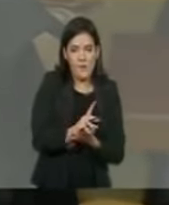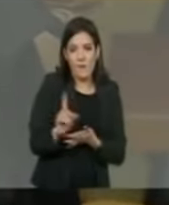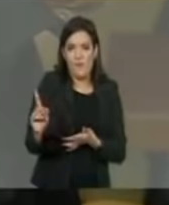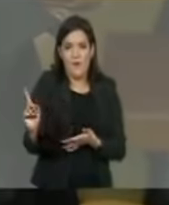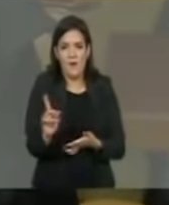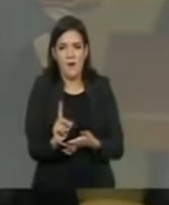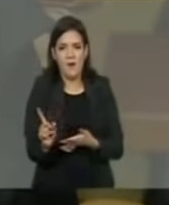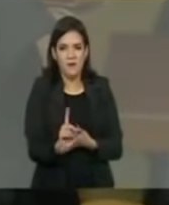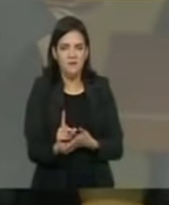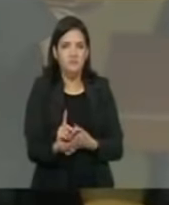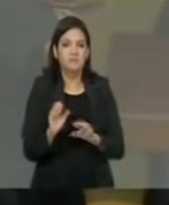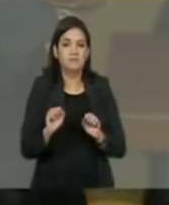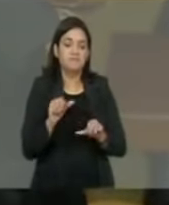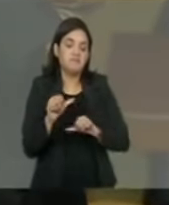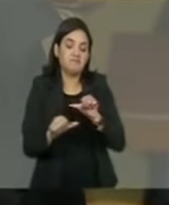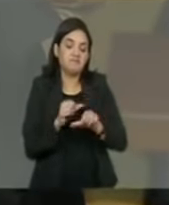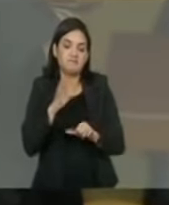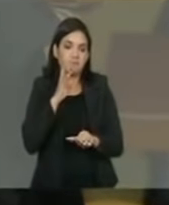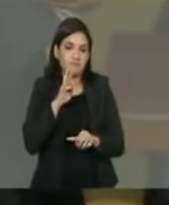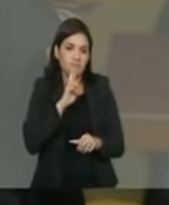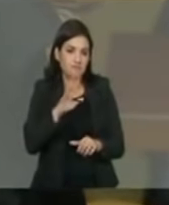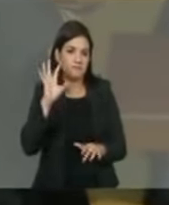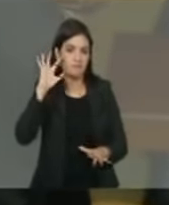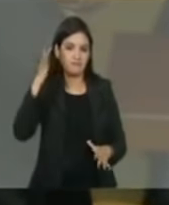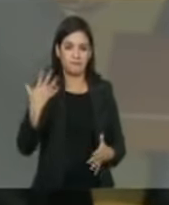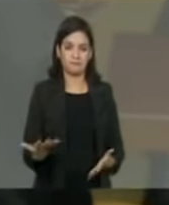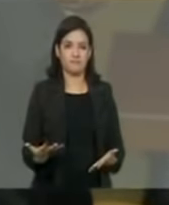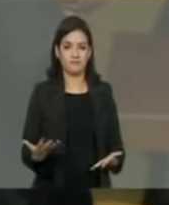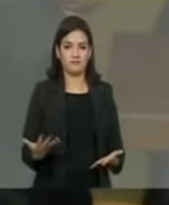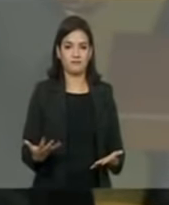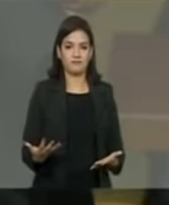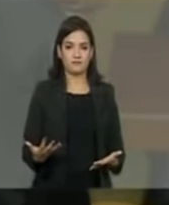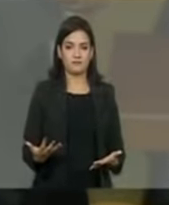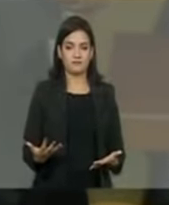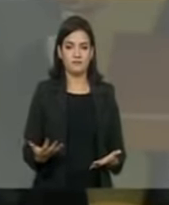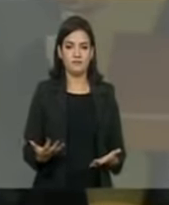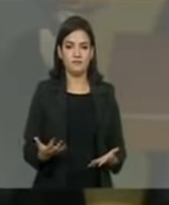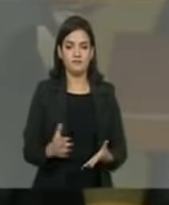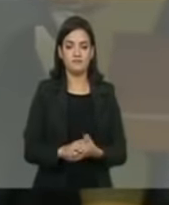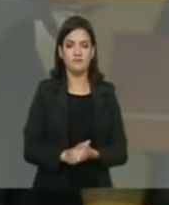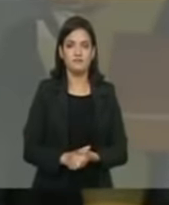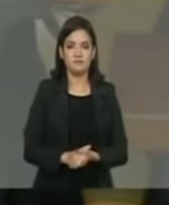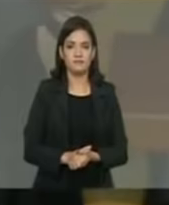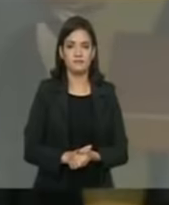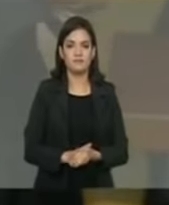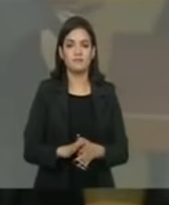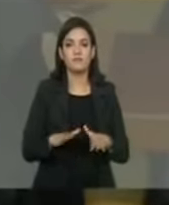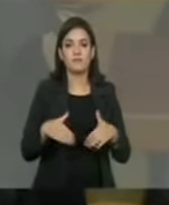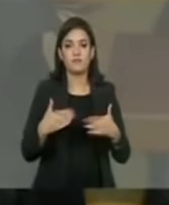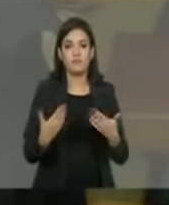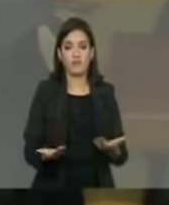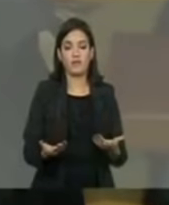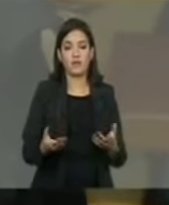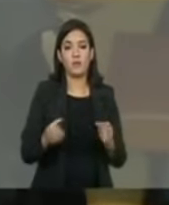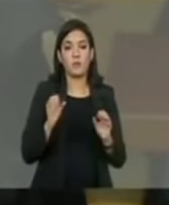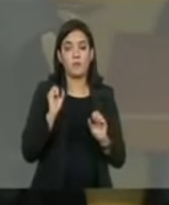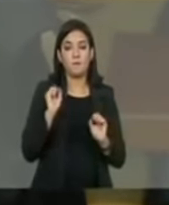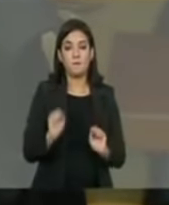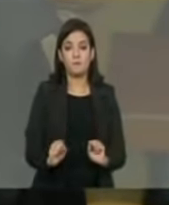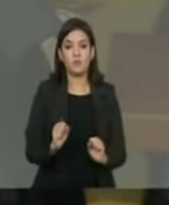superior e retire ao primeiro toda tão para cristalizar sem rés e une ata